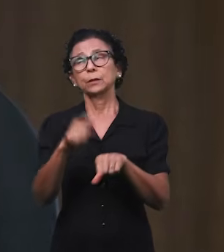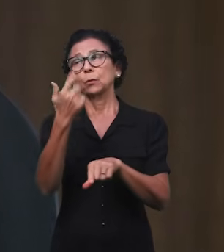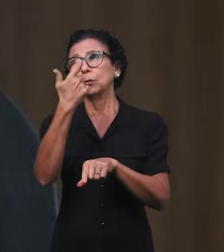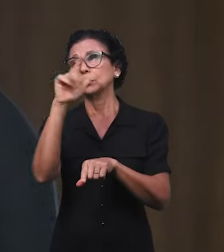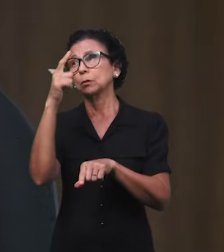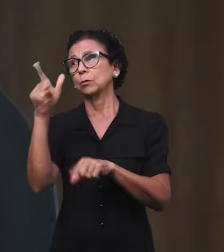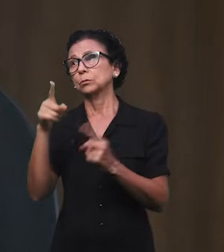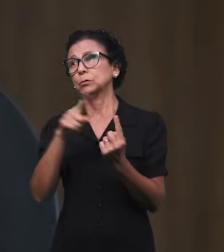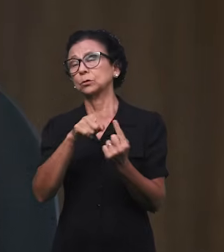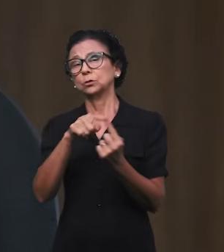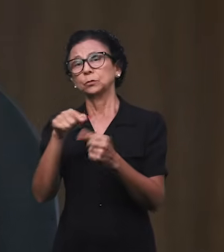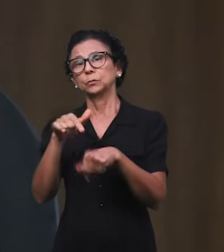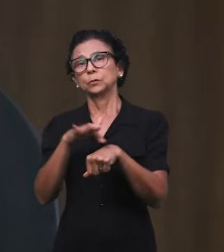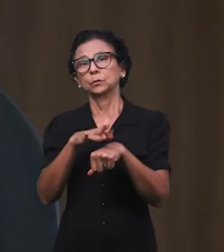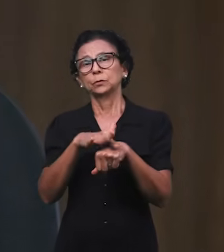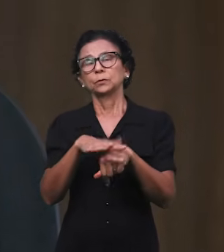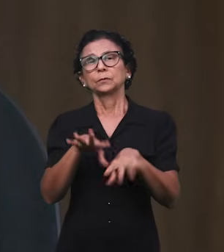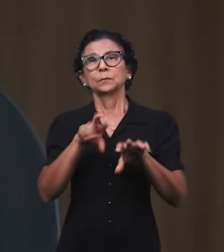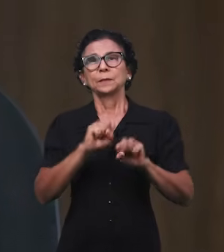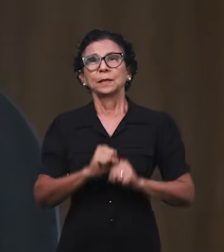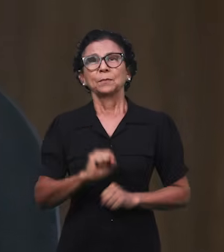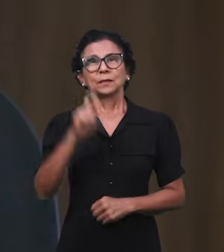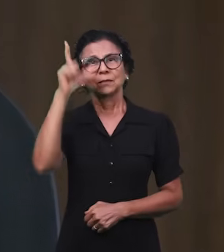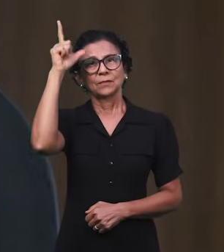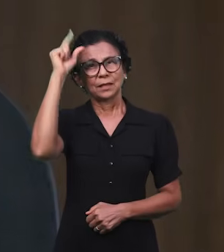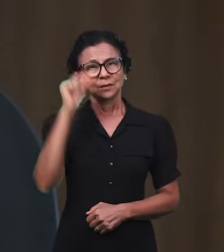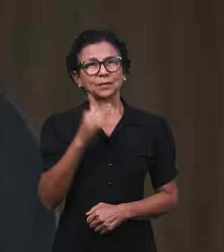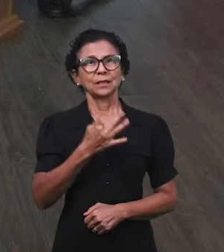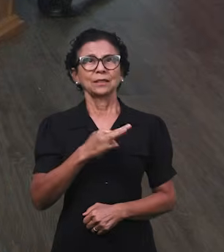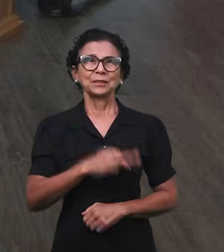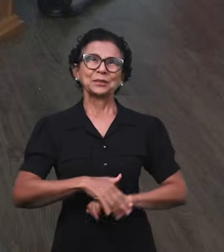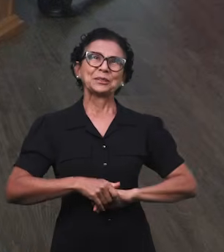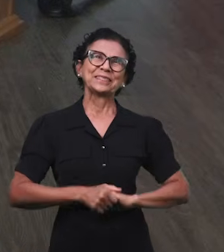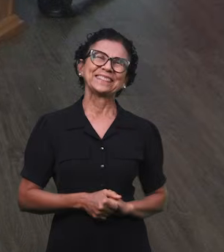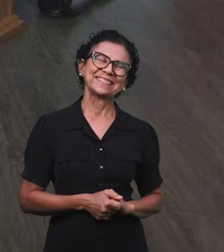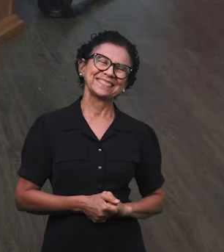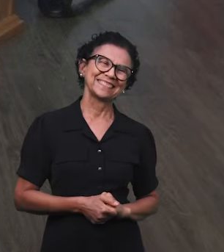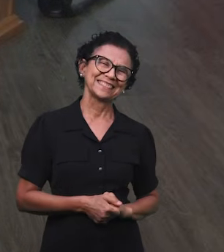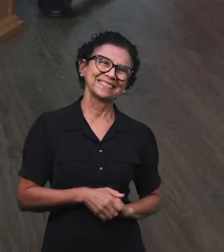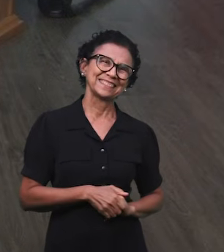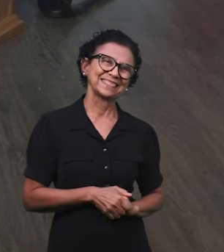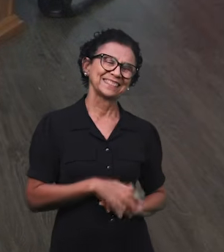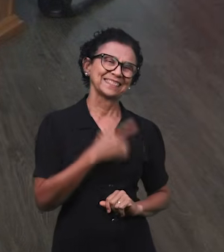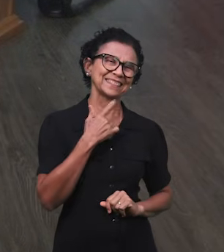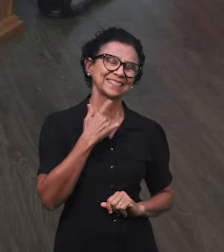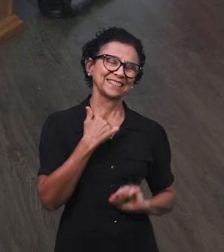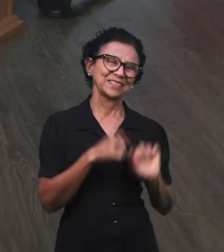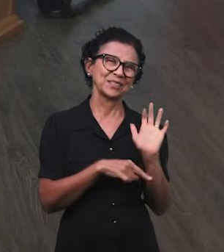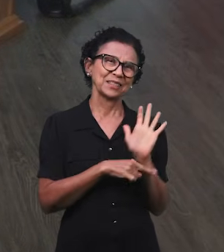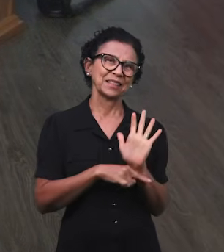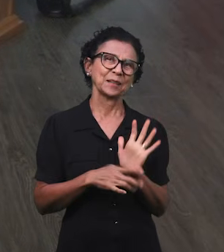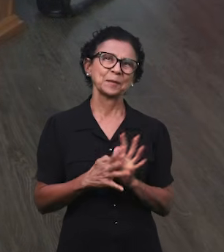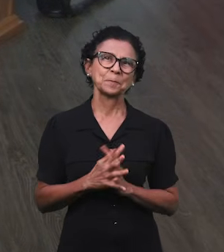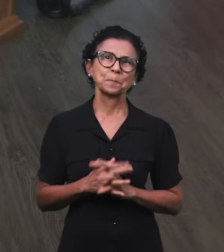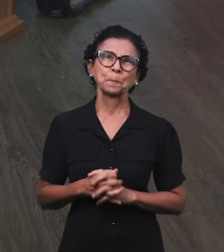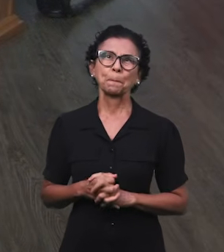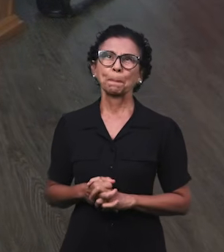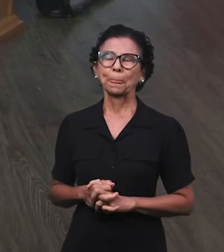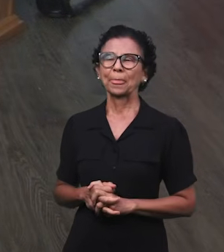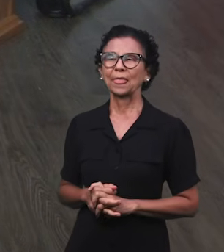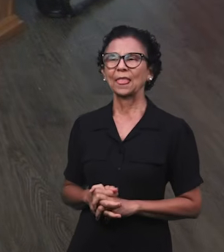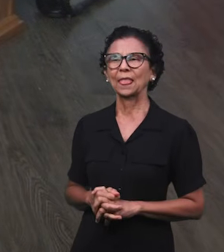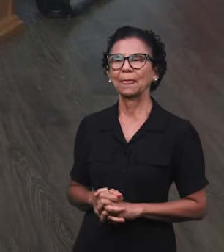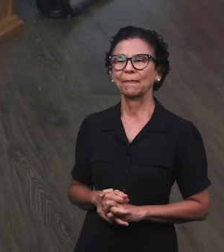enfermidades, mas vai aliviar. É isso. Espero ter ajudado. Que bom. Doutora